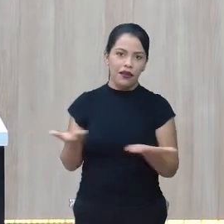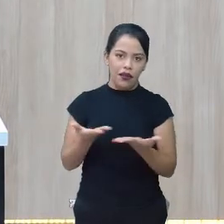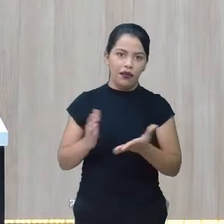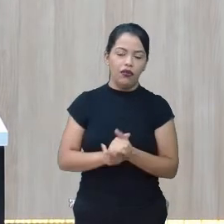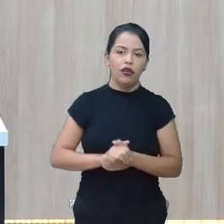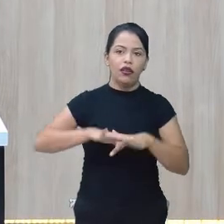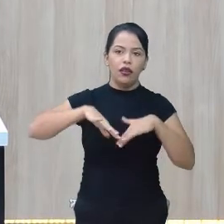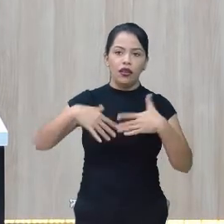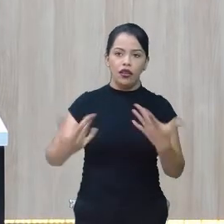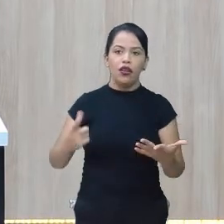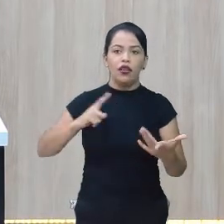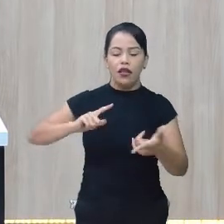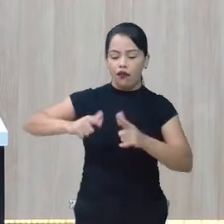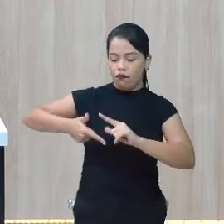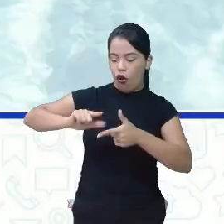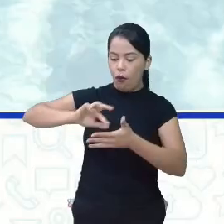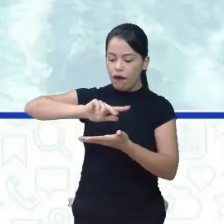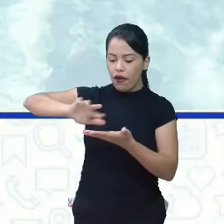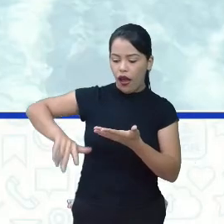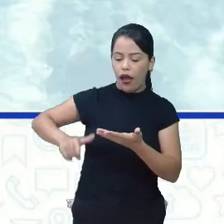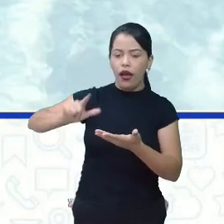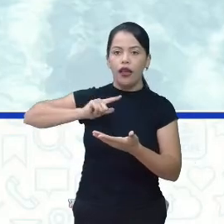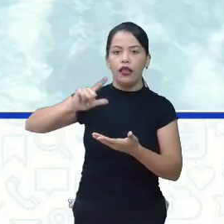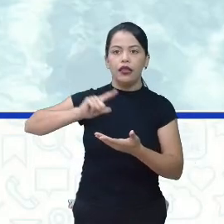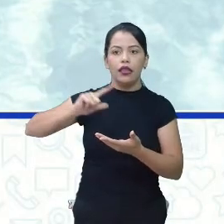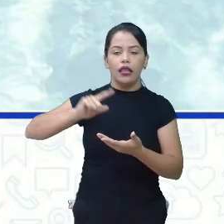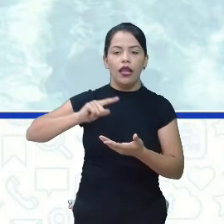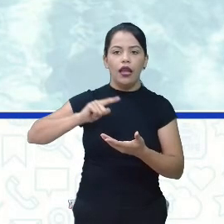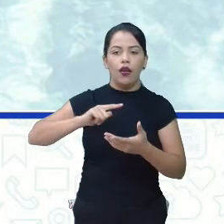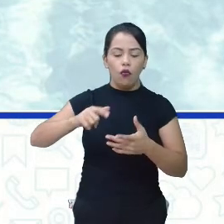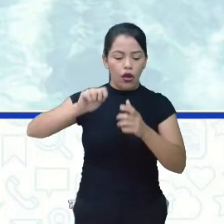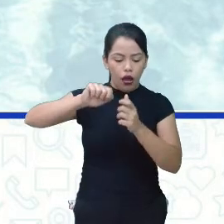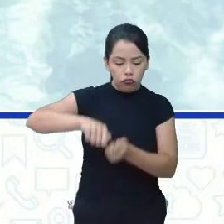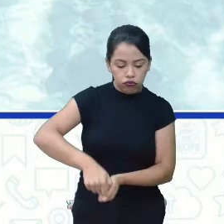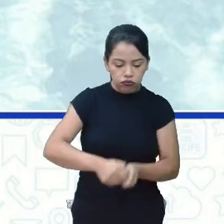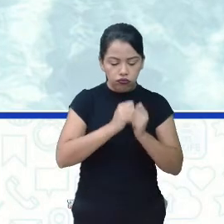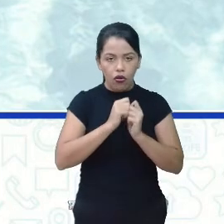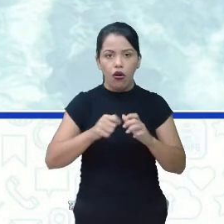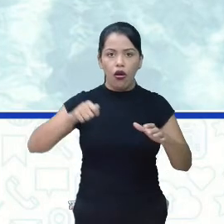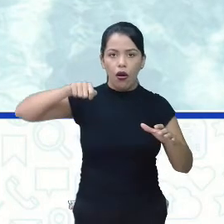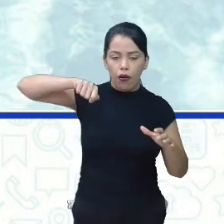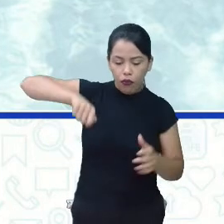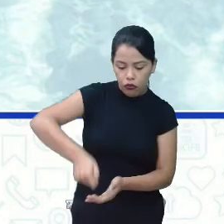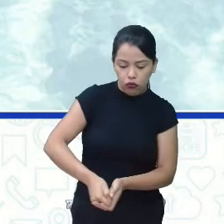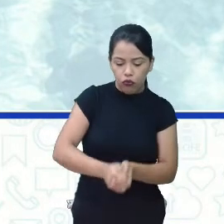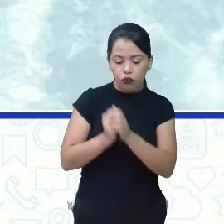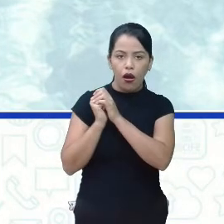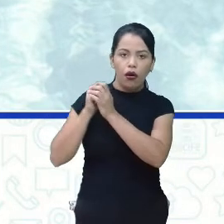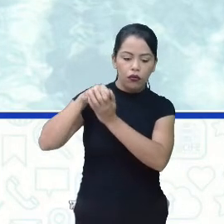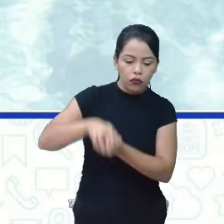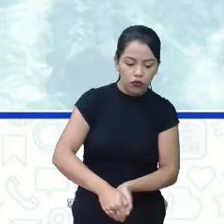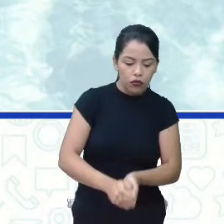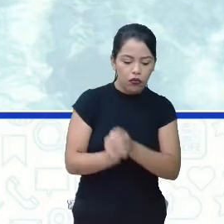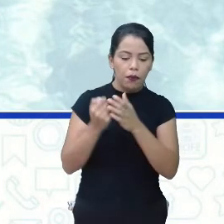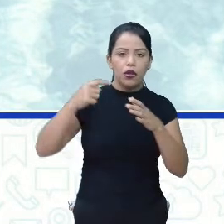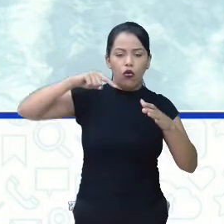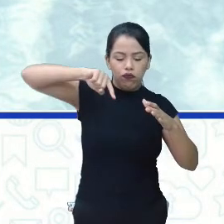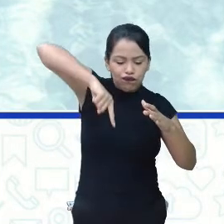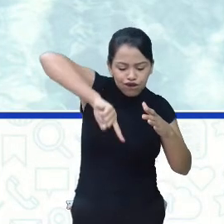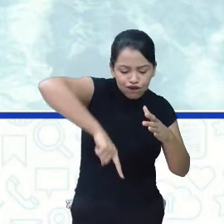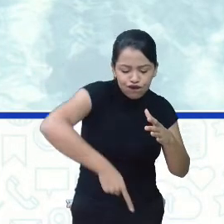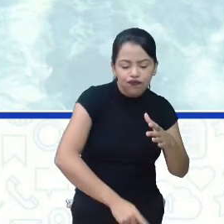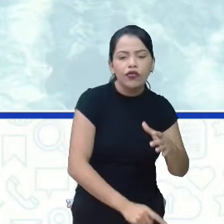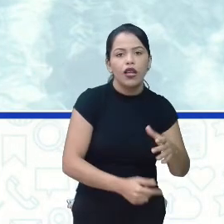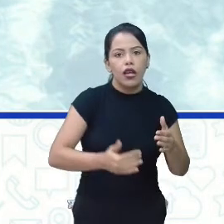dos formatos, né? A gente tem uma piscina que foi cavada, foi feita no chão, né? Então, teve que se colocar uma profundidade,